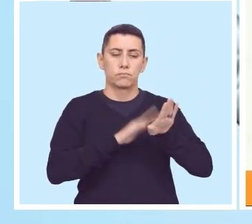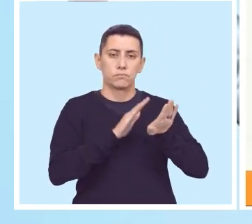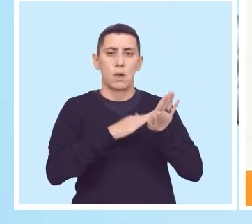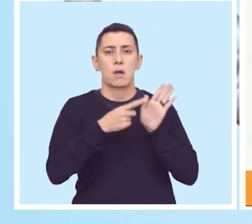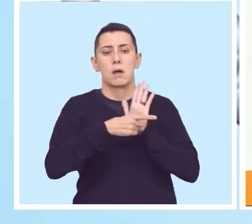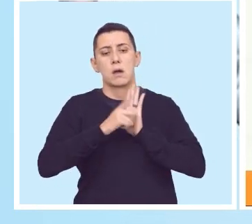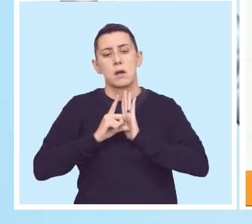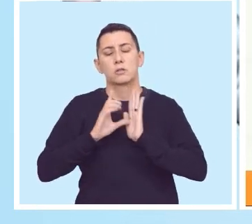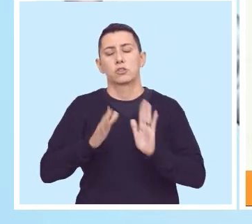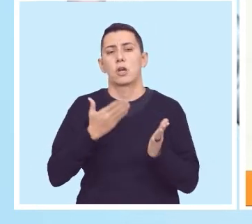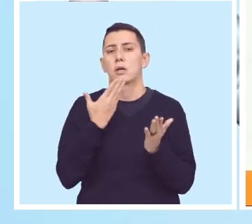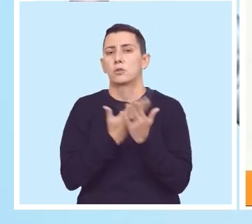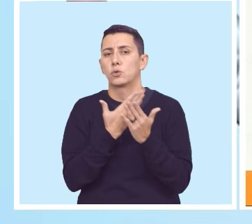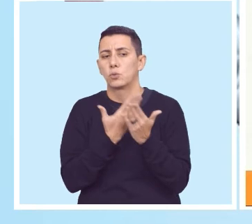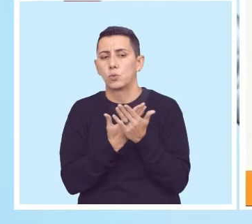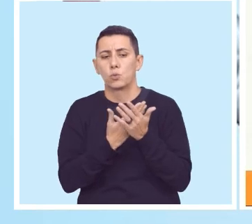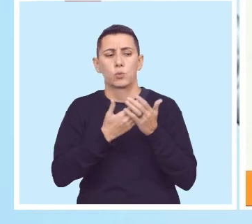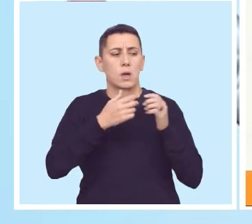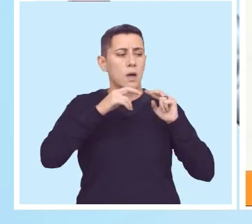estudados, analisados,